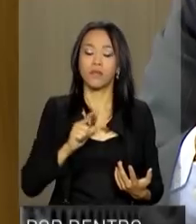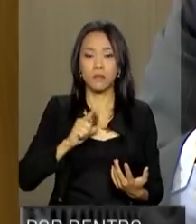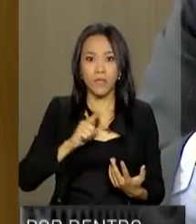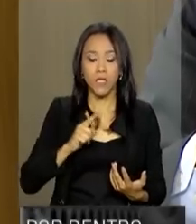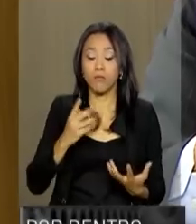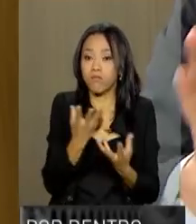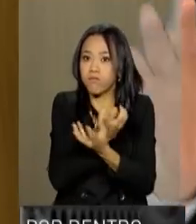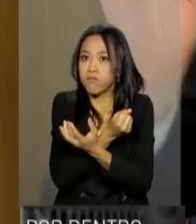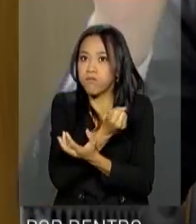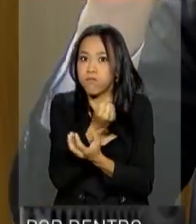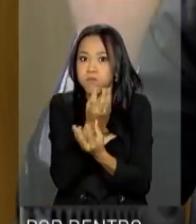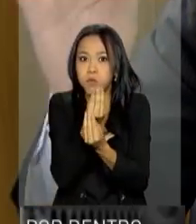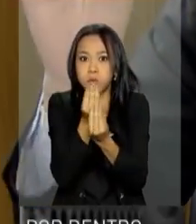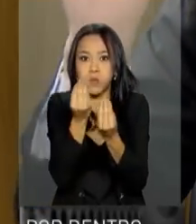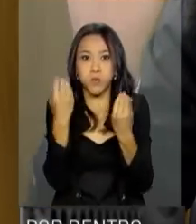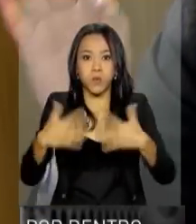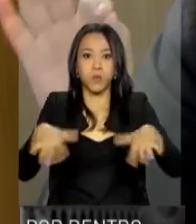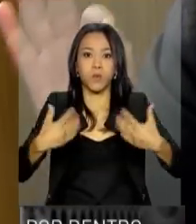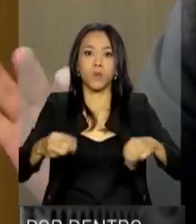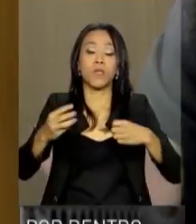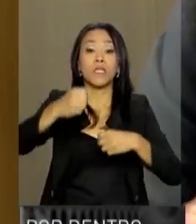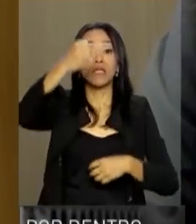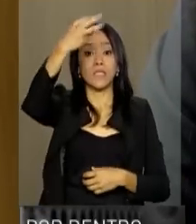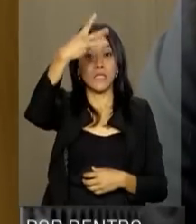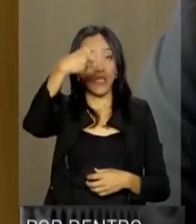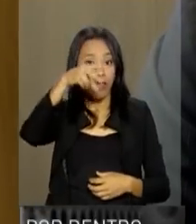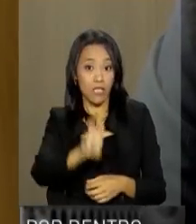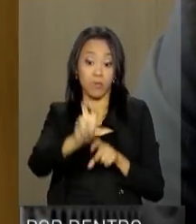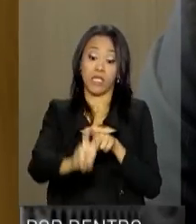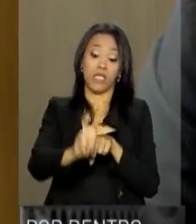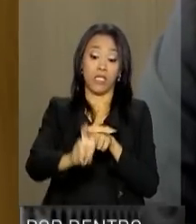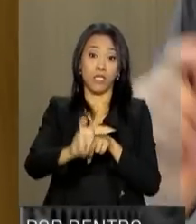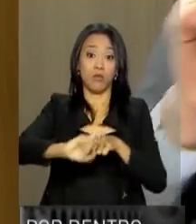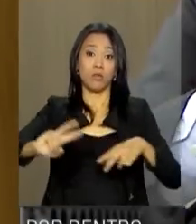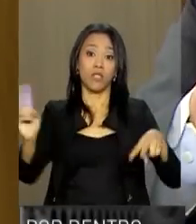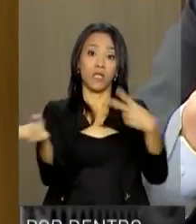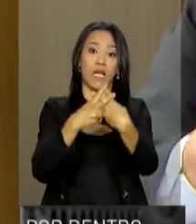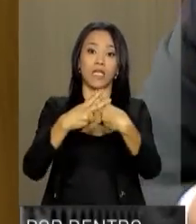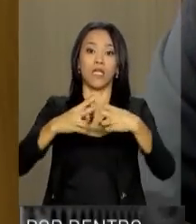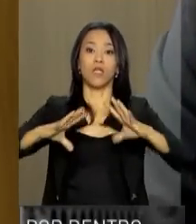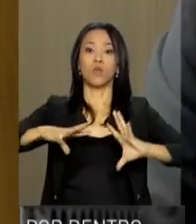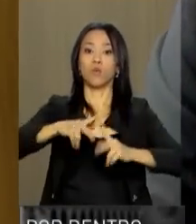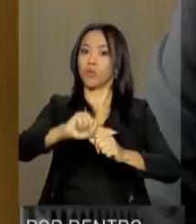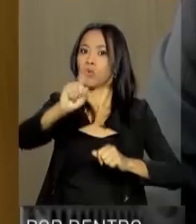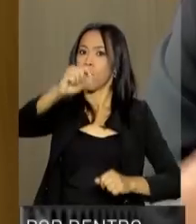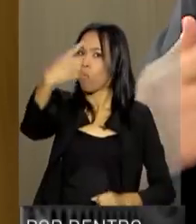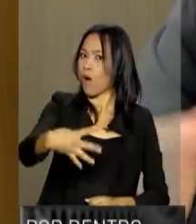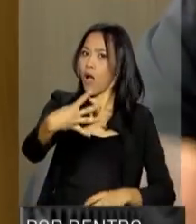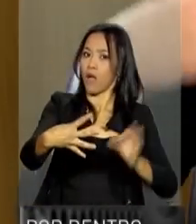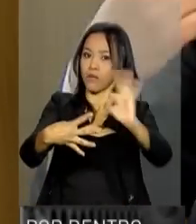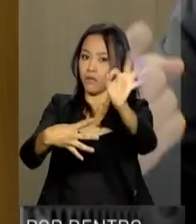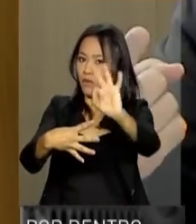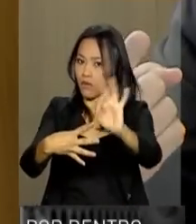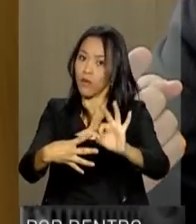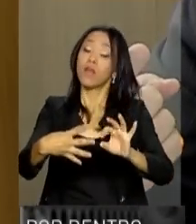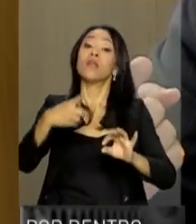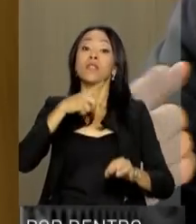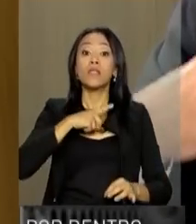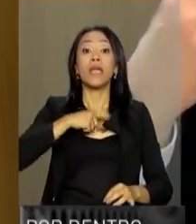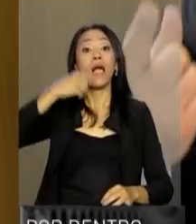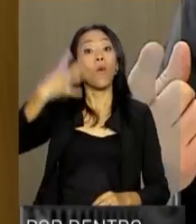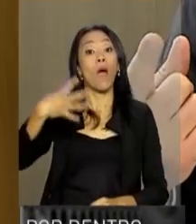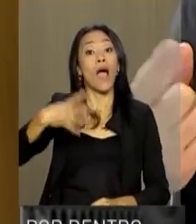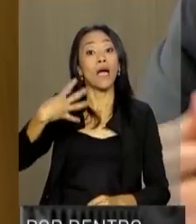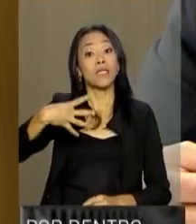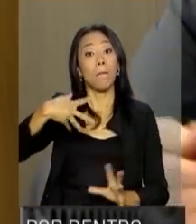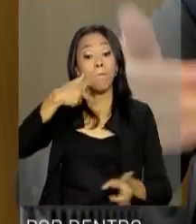de encarceramento ele é o trigésimo quinto país do mundo indica de encarceramento não é o quarto como dizem ele tem a quarta a população do